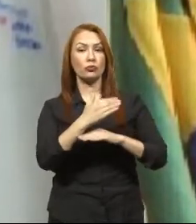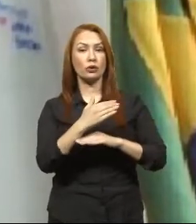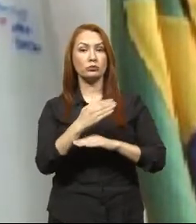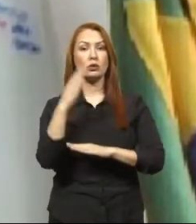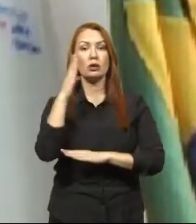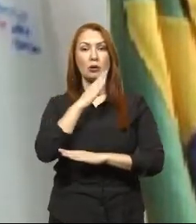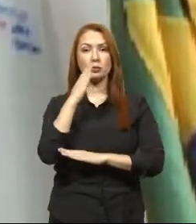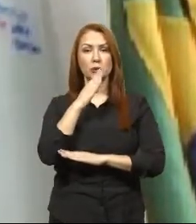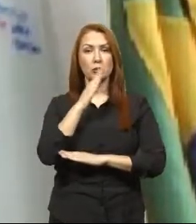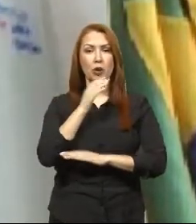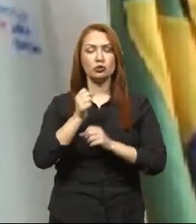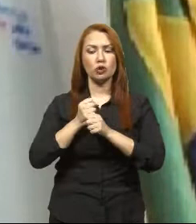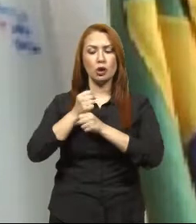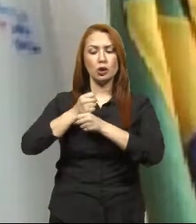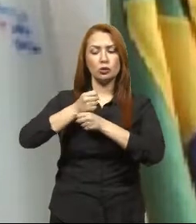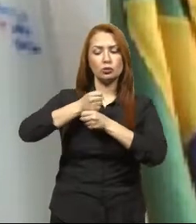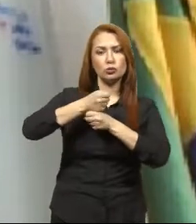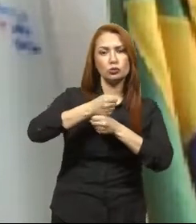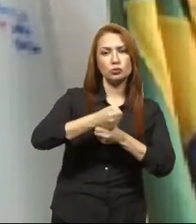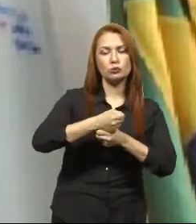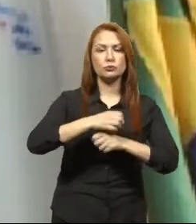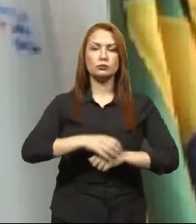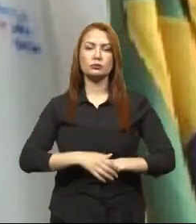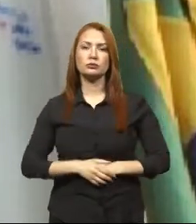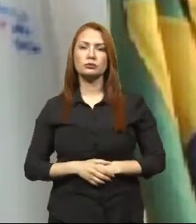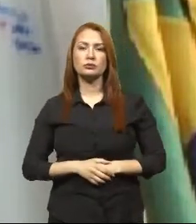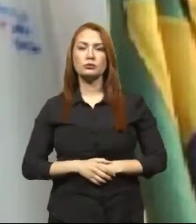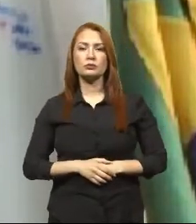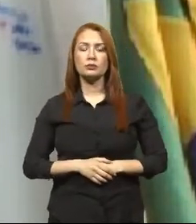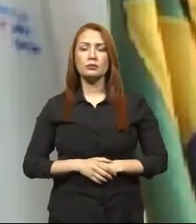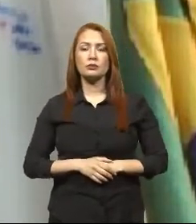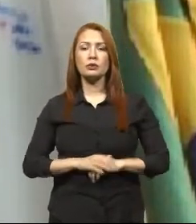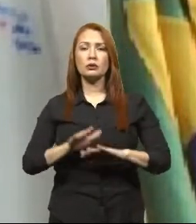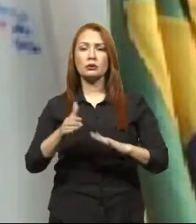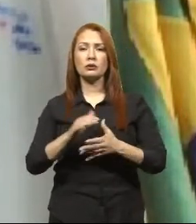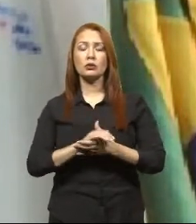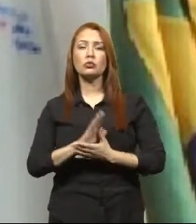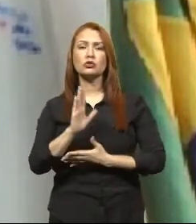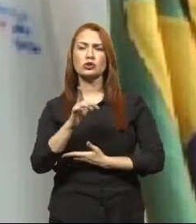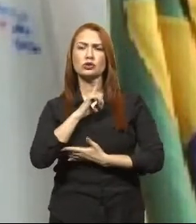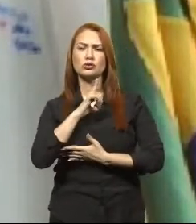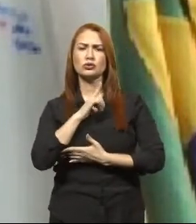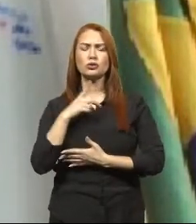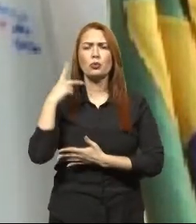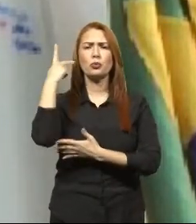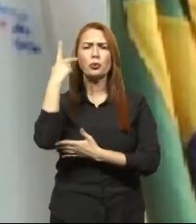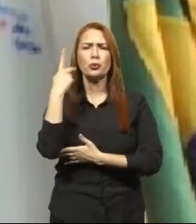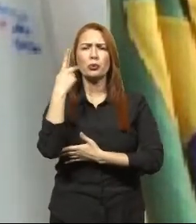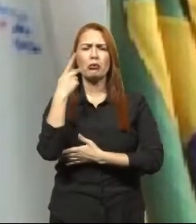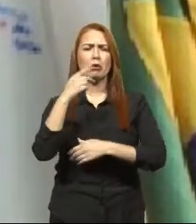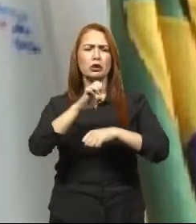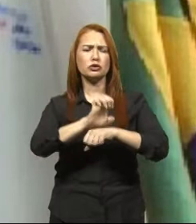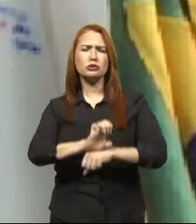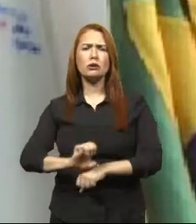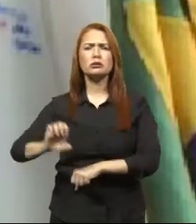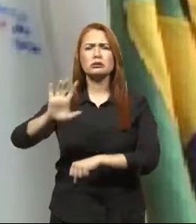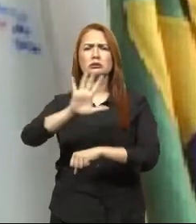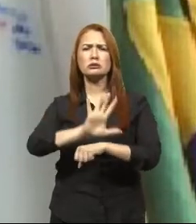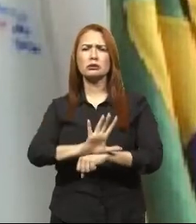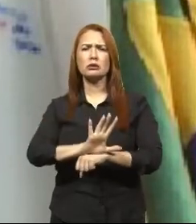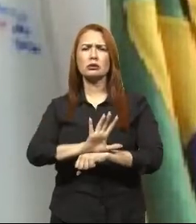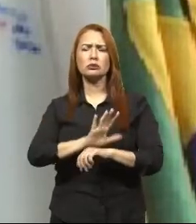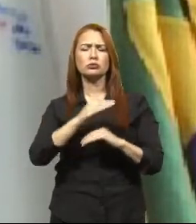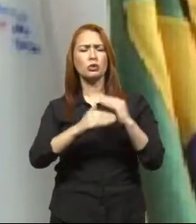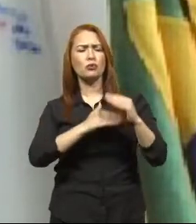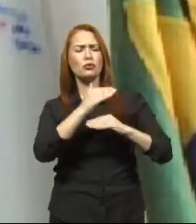longo dos anos, né? Acho que a expansão da banda larga se tornou uma política de Estado, que começou desde o Programa Nacional de Banda Larga e veio evoluindo ao